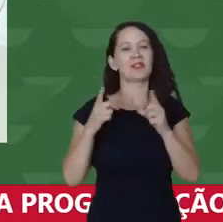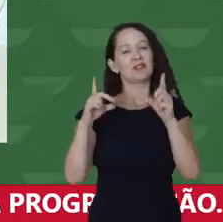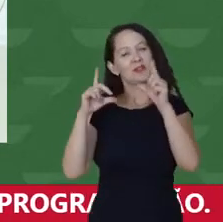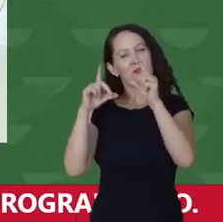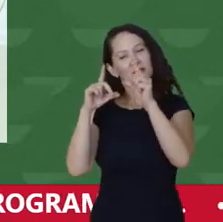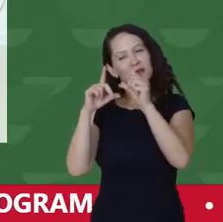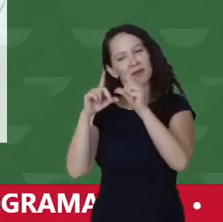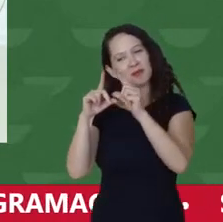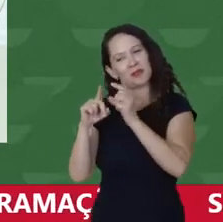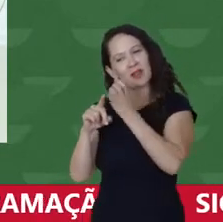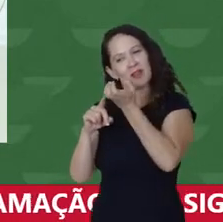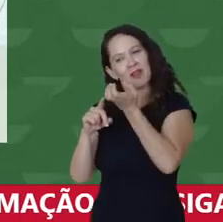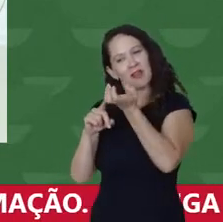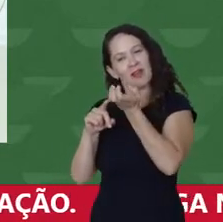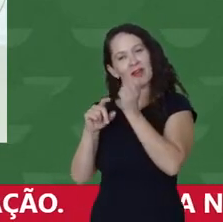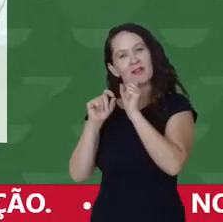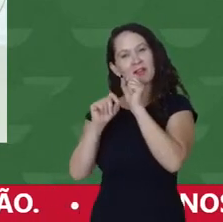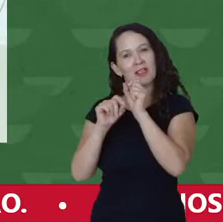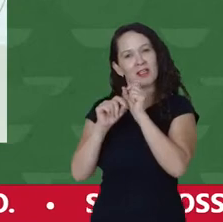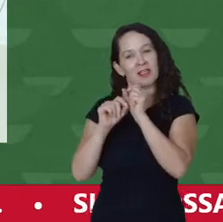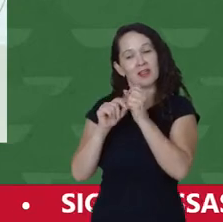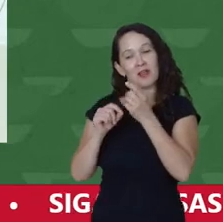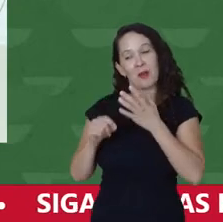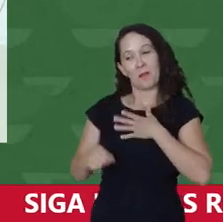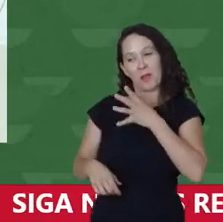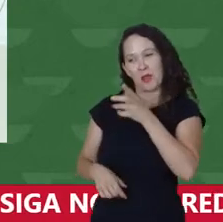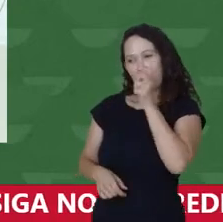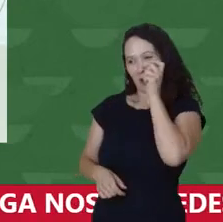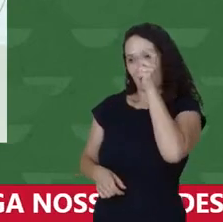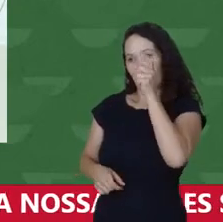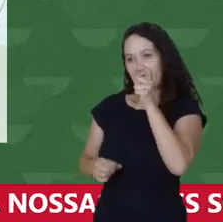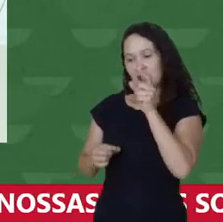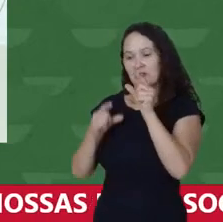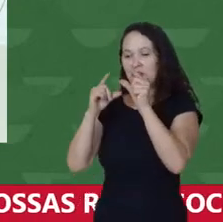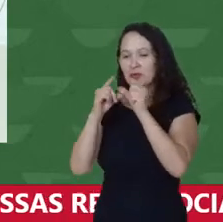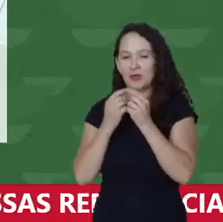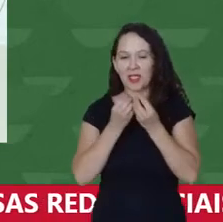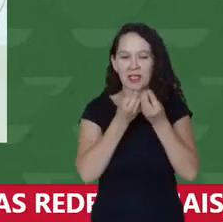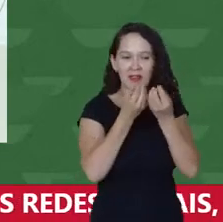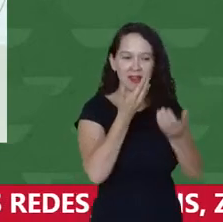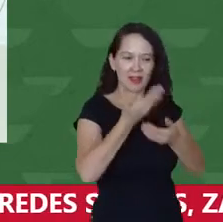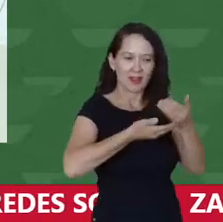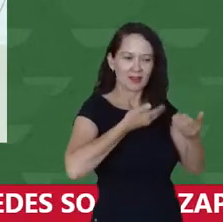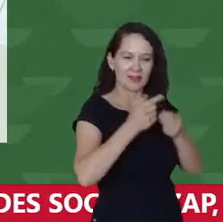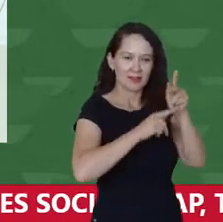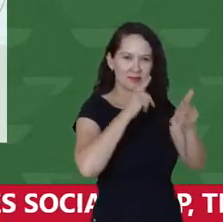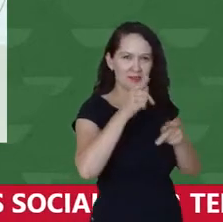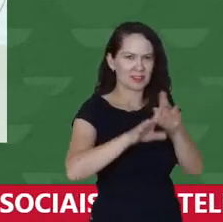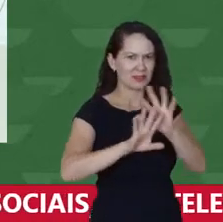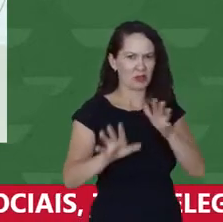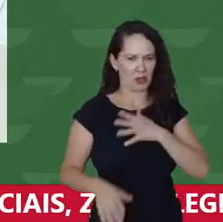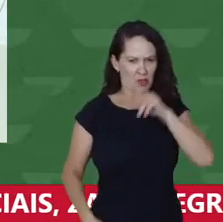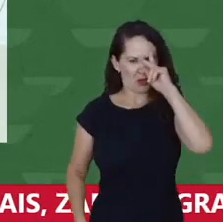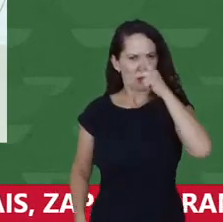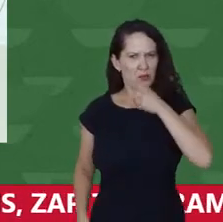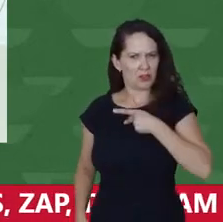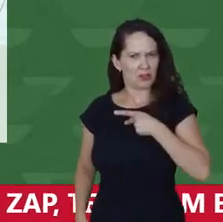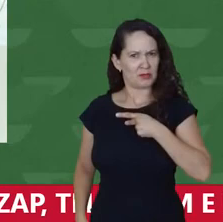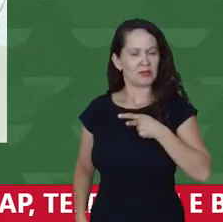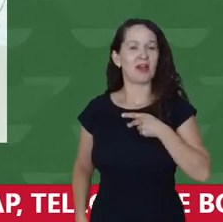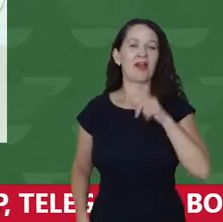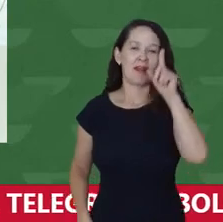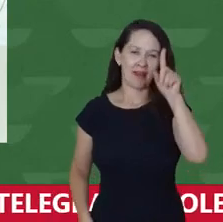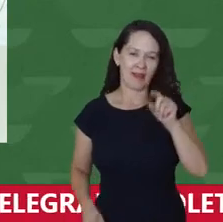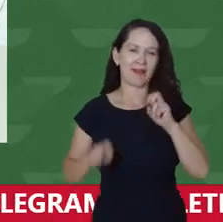estado é mínimo, querem a serviço dos seus interesses, e não a serviço dos interesses da população. É isso que está em